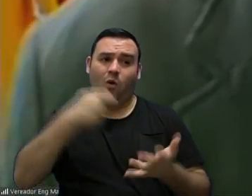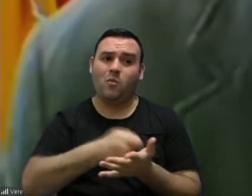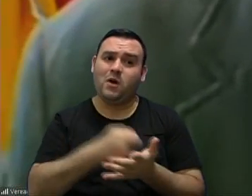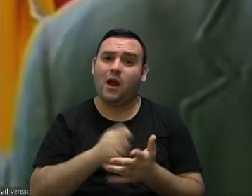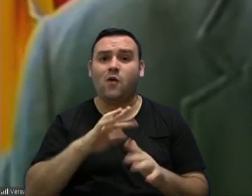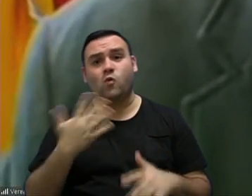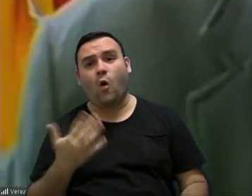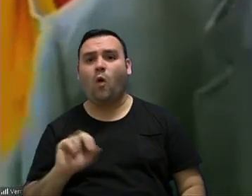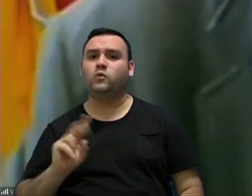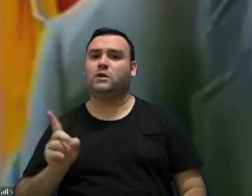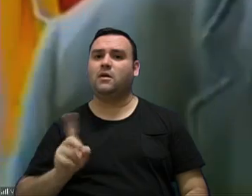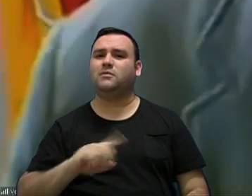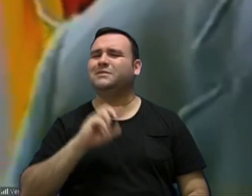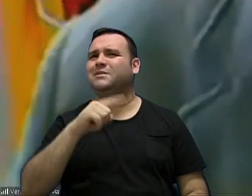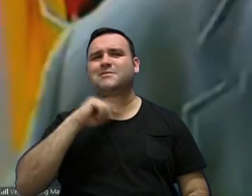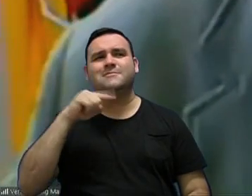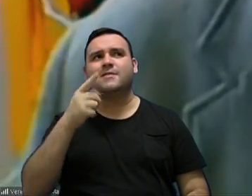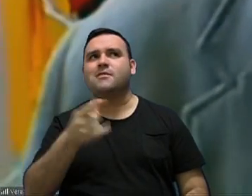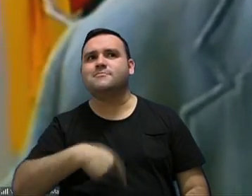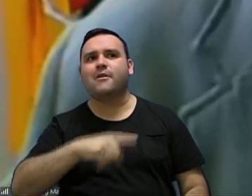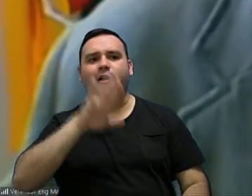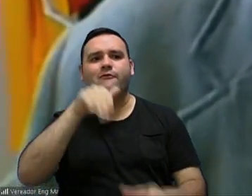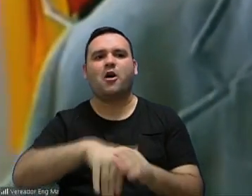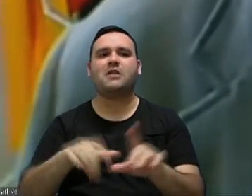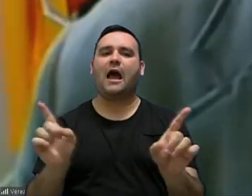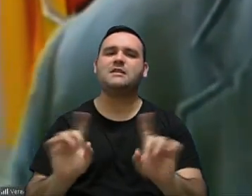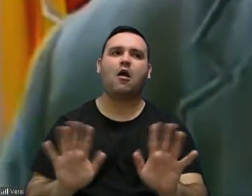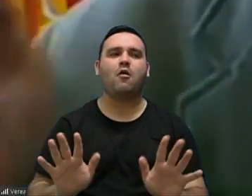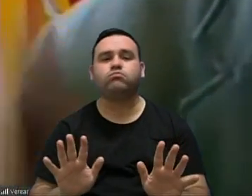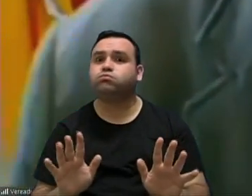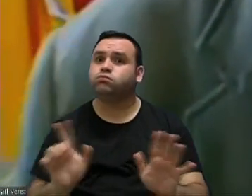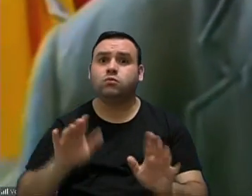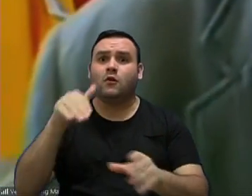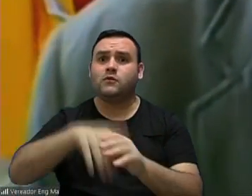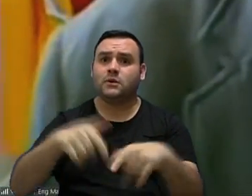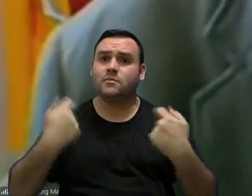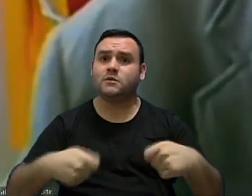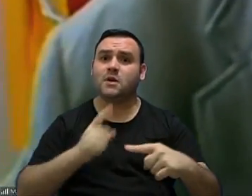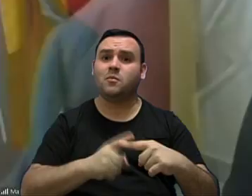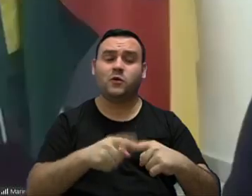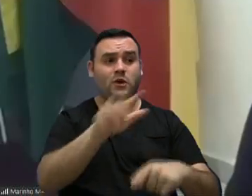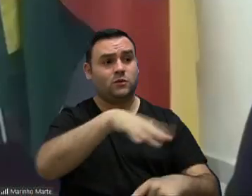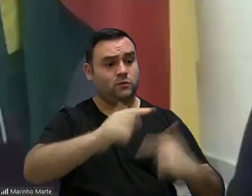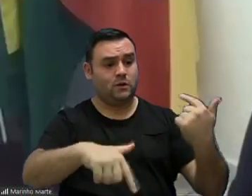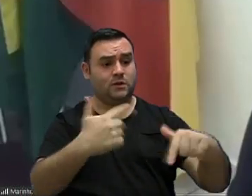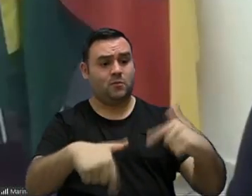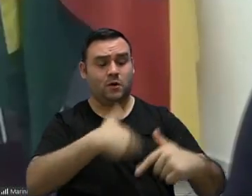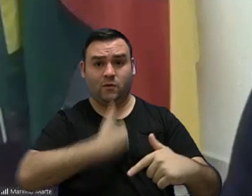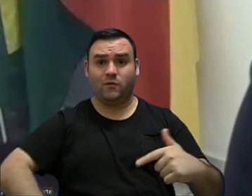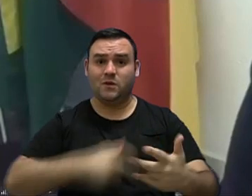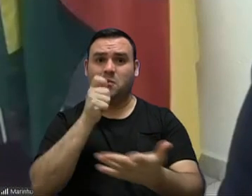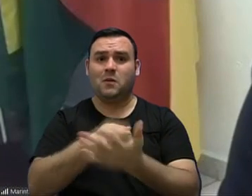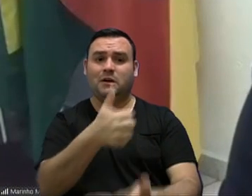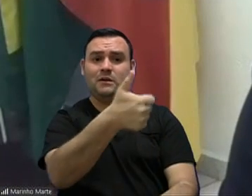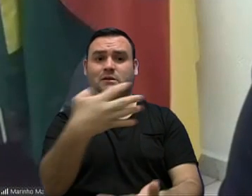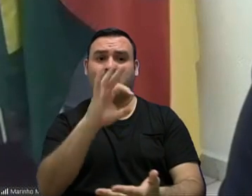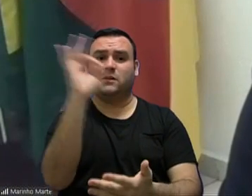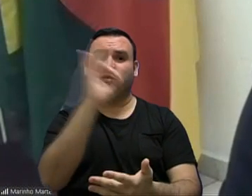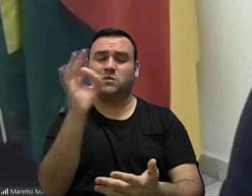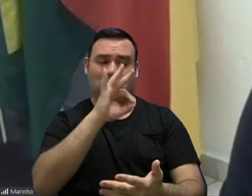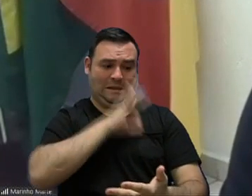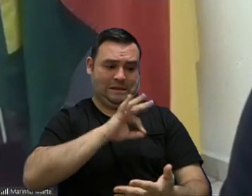obrigação ou não. Nada impede que não se vote esse projeto, que é um absurdo para o funcionalismo pagar